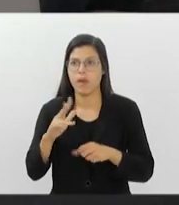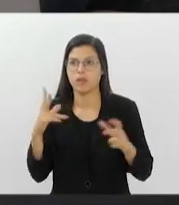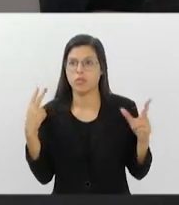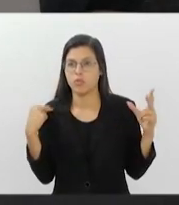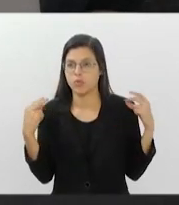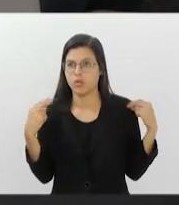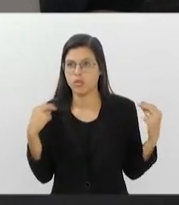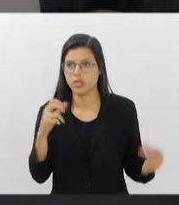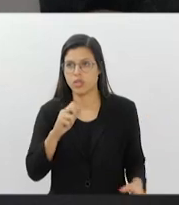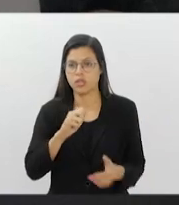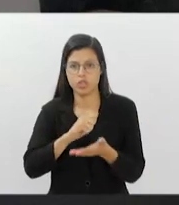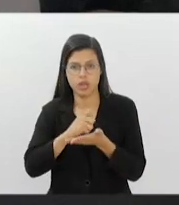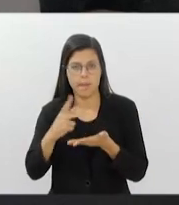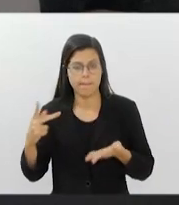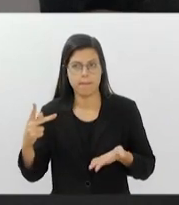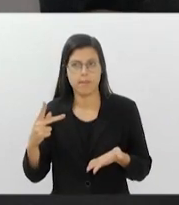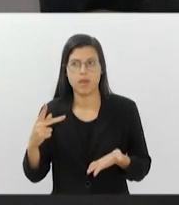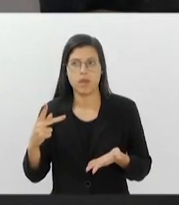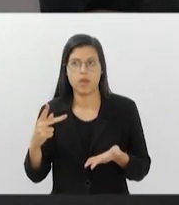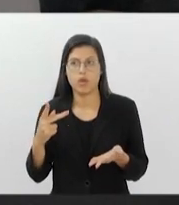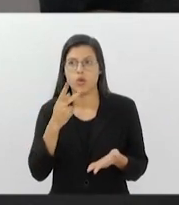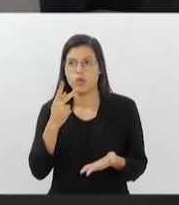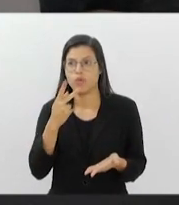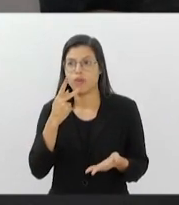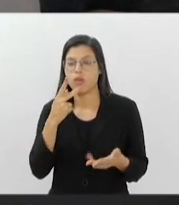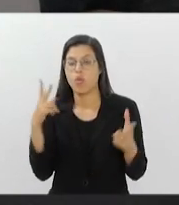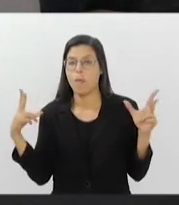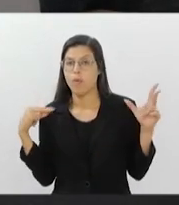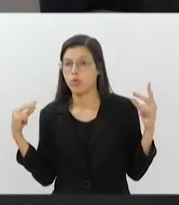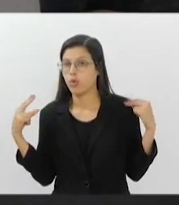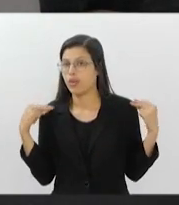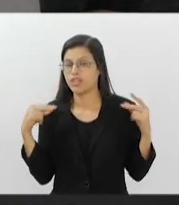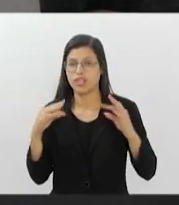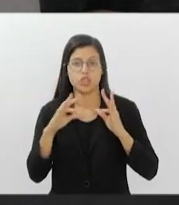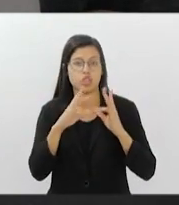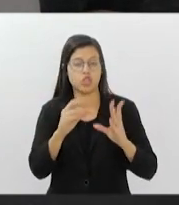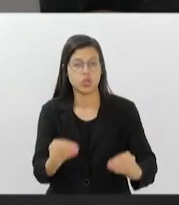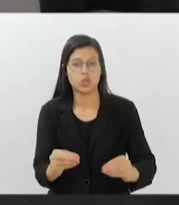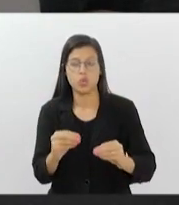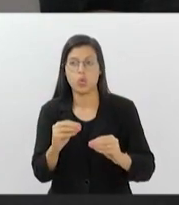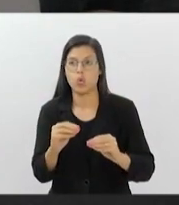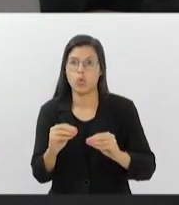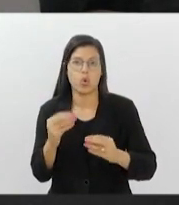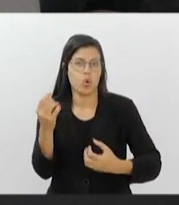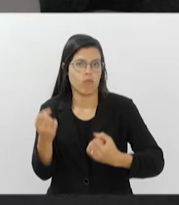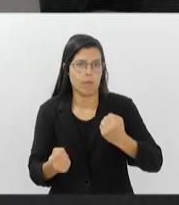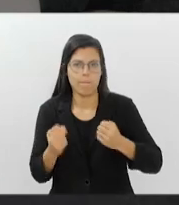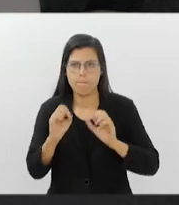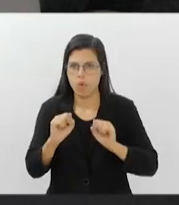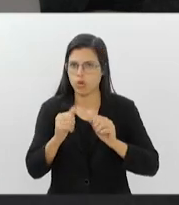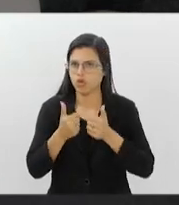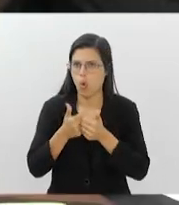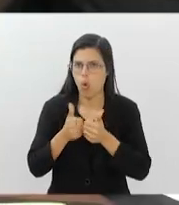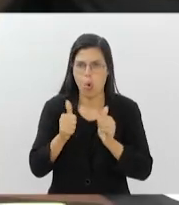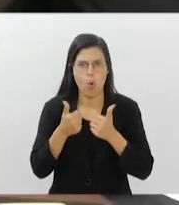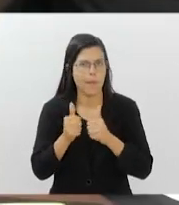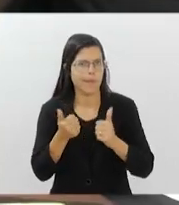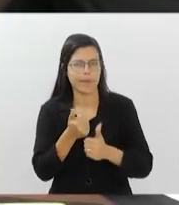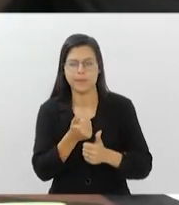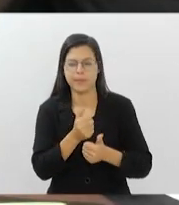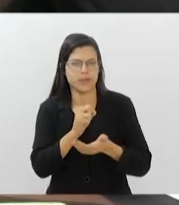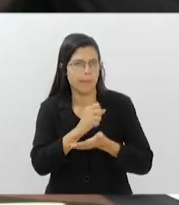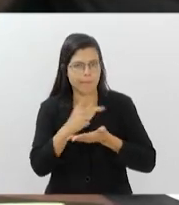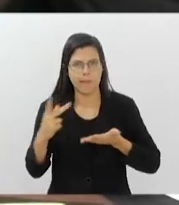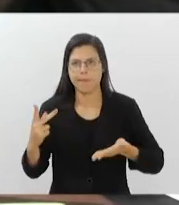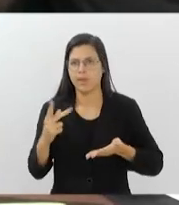Tá bom, então, os motoristas de qualquer veículo. Tá bom, pode ser então, ônibus, voltando. Aplicativo, pode ser qualquer veículo. Entendi. Mas voltando à minha